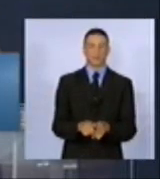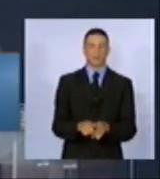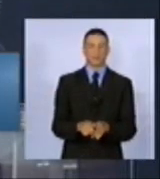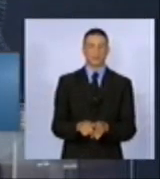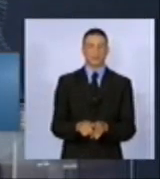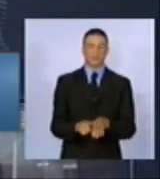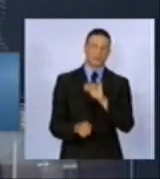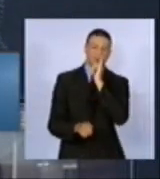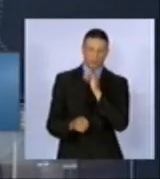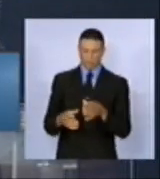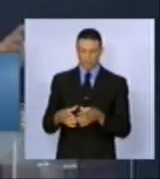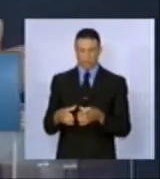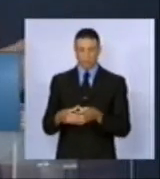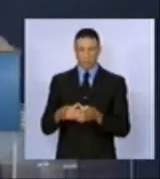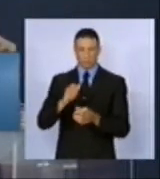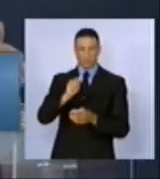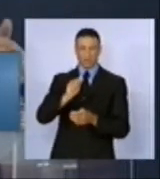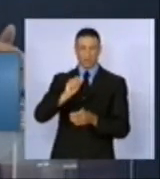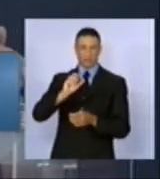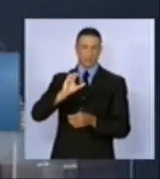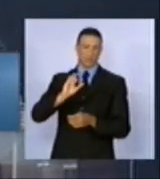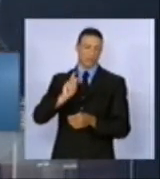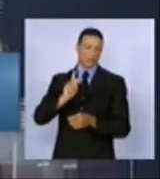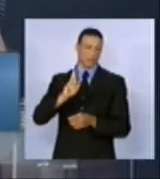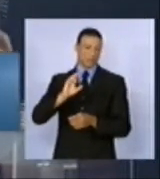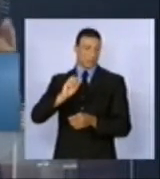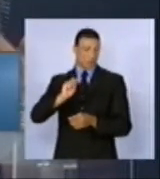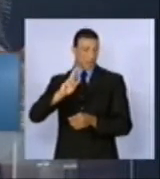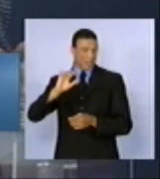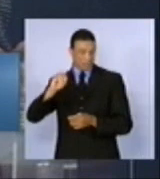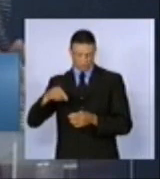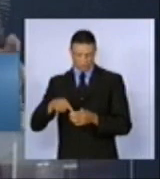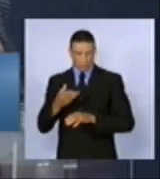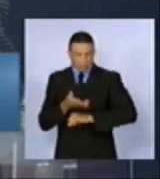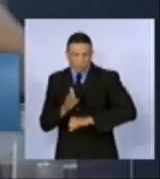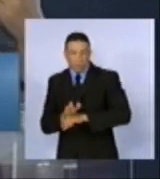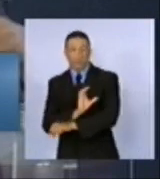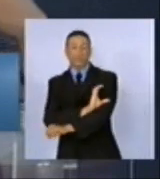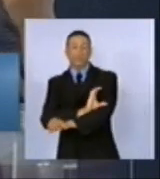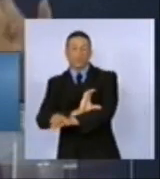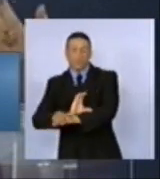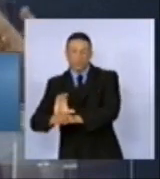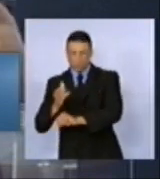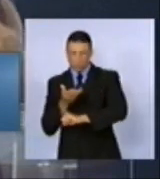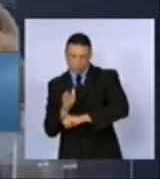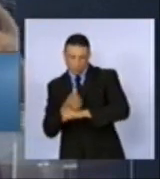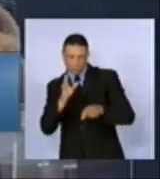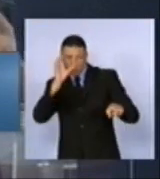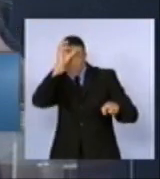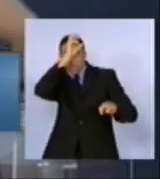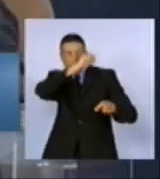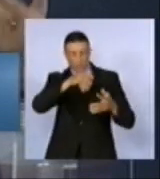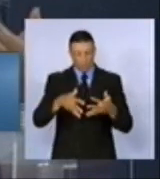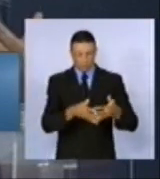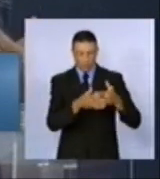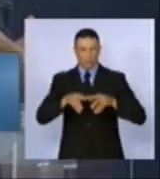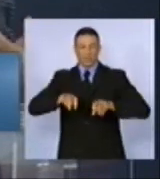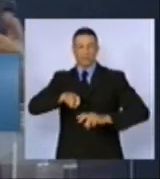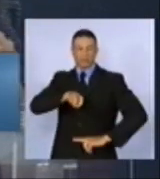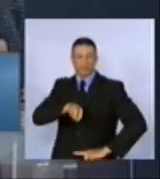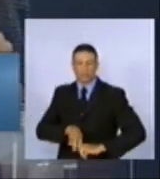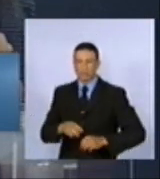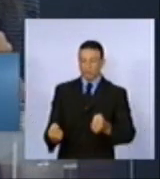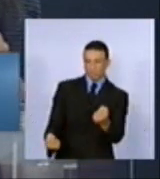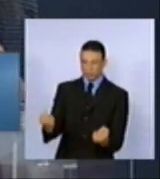mesmo pela coagro eh foram cursos de qualificação para operadores de máquinas para então reposicionar esses trabalhadores na própria